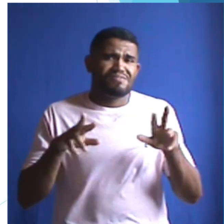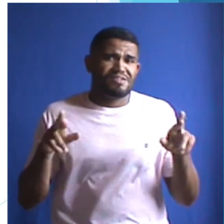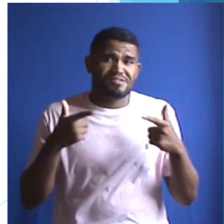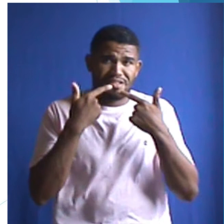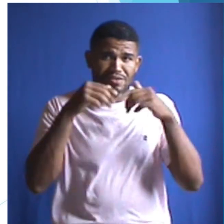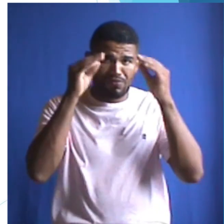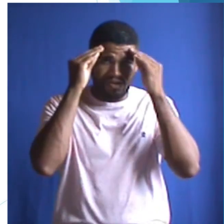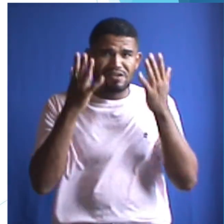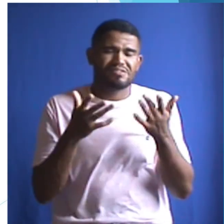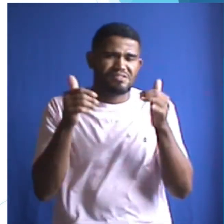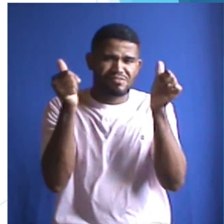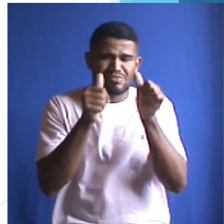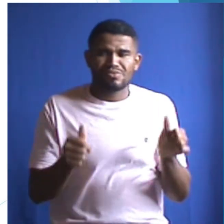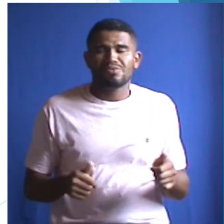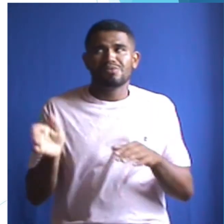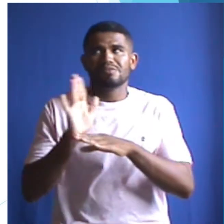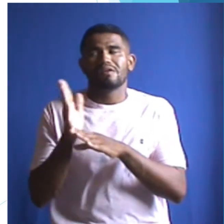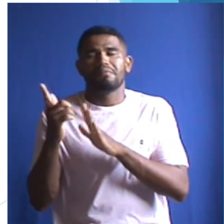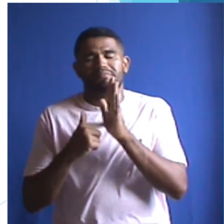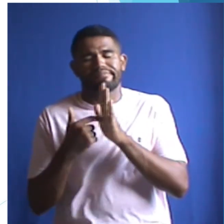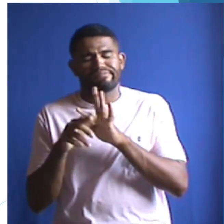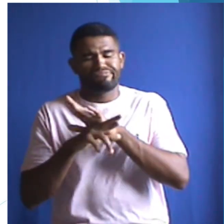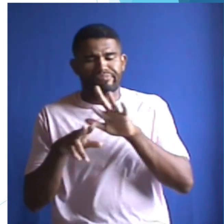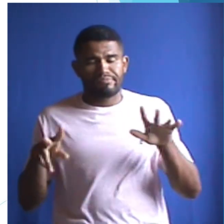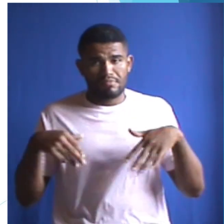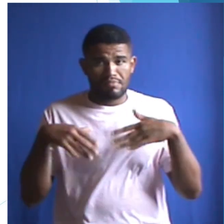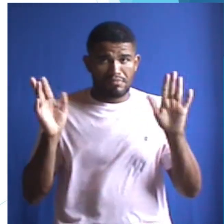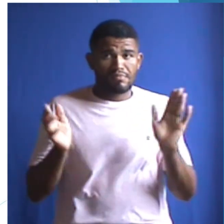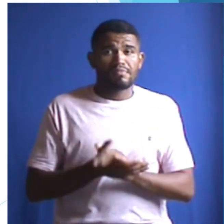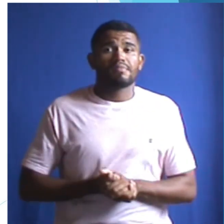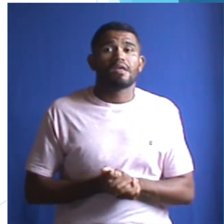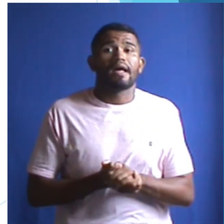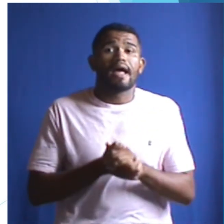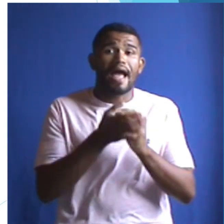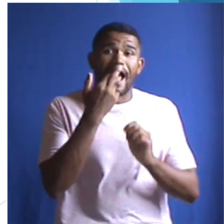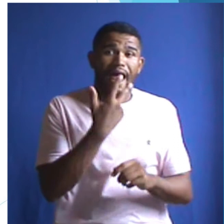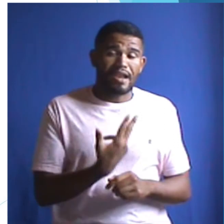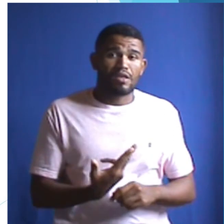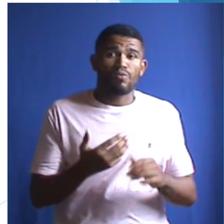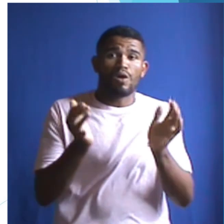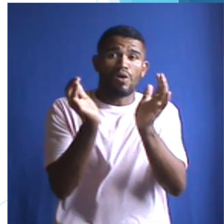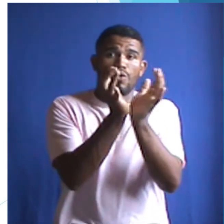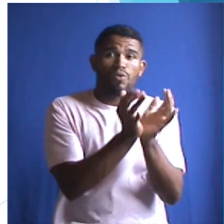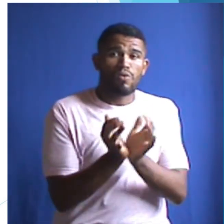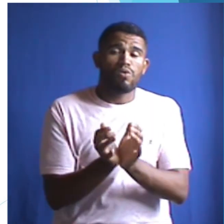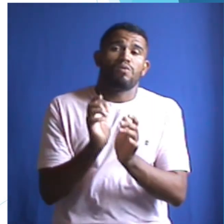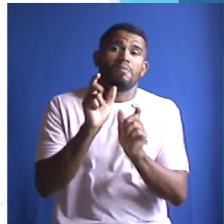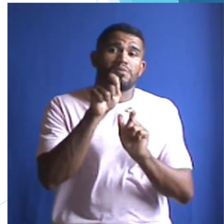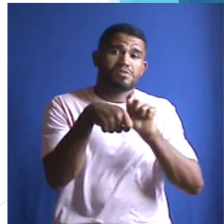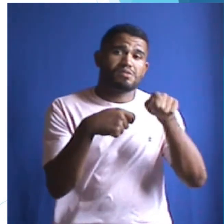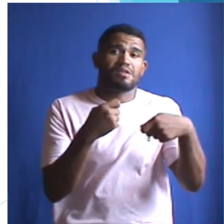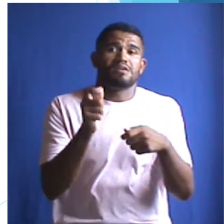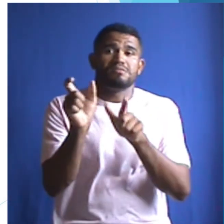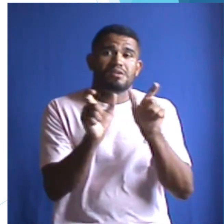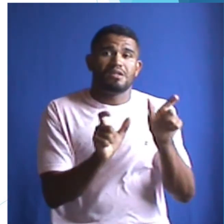E assim por diante. Nós temos a escultura, o cinema, a pintura. A língua, então, ela é um conjunto de palavras,